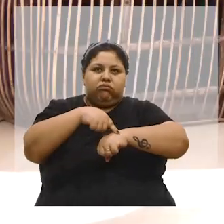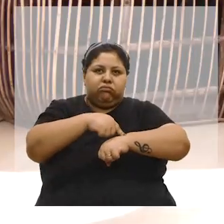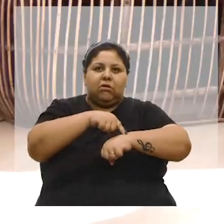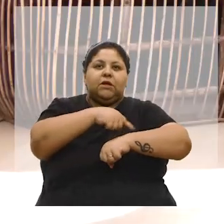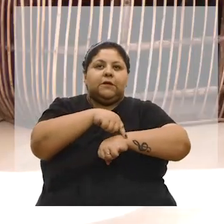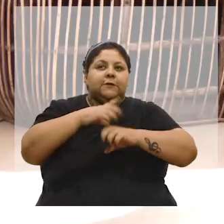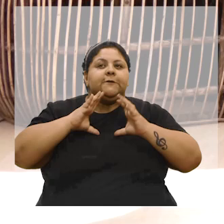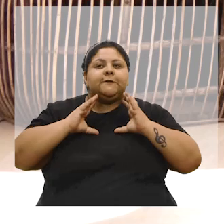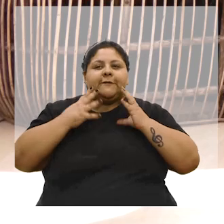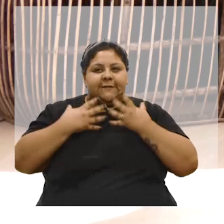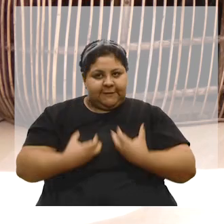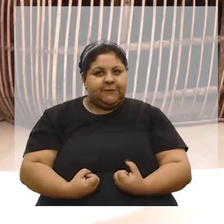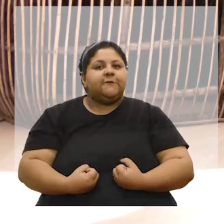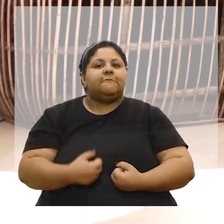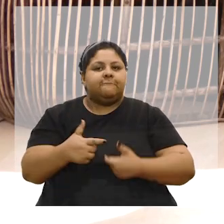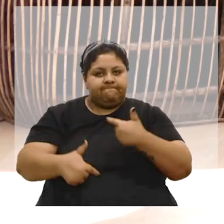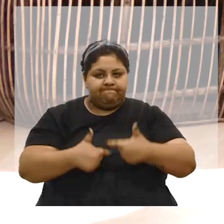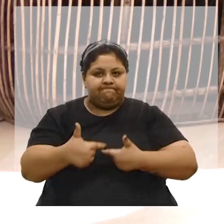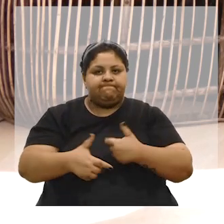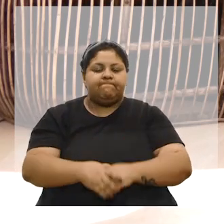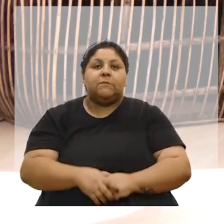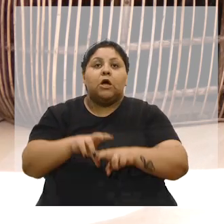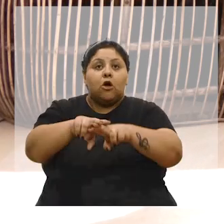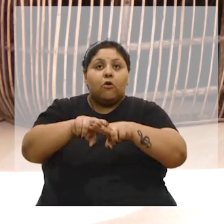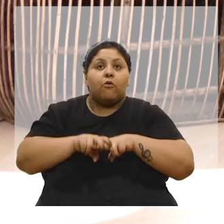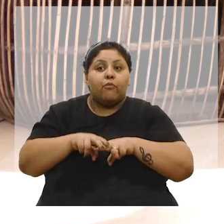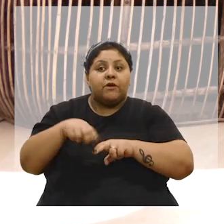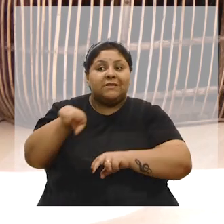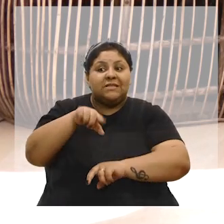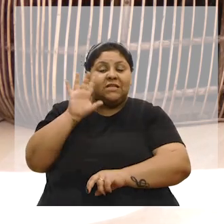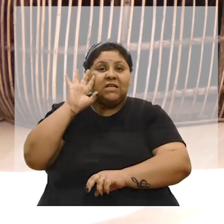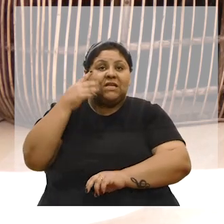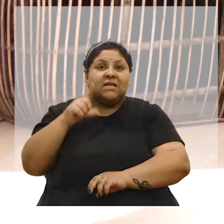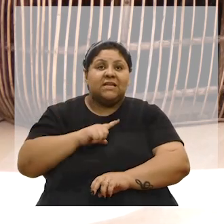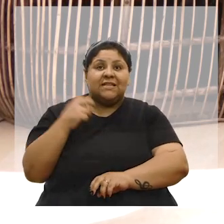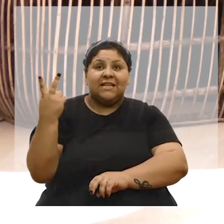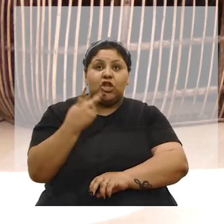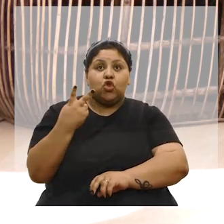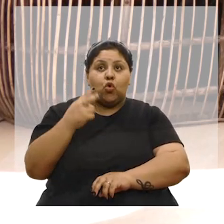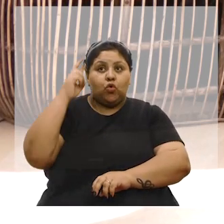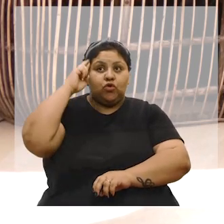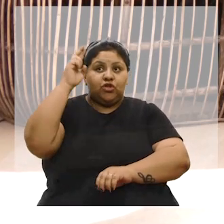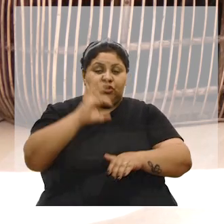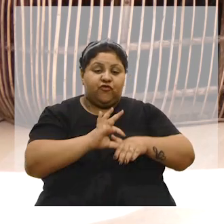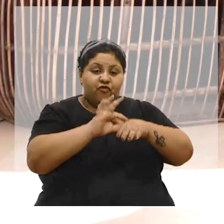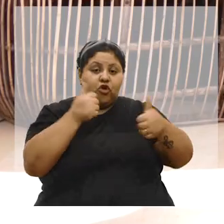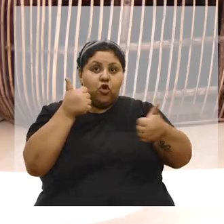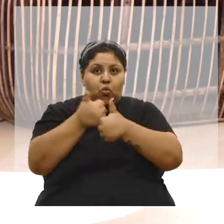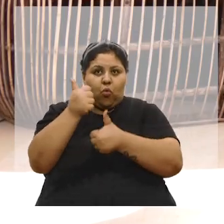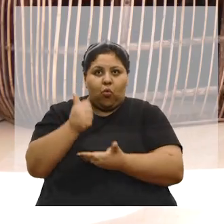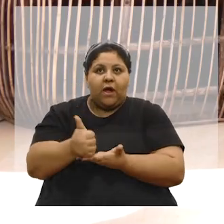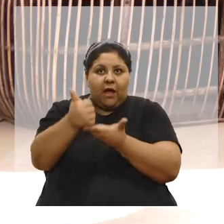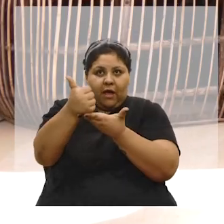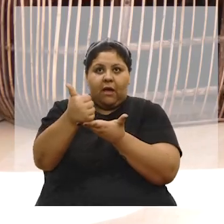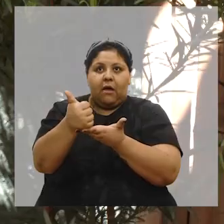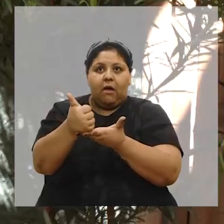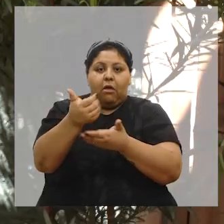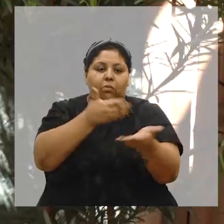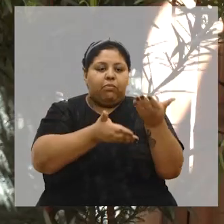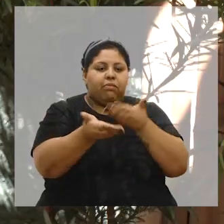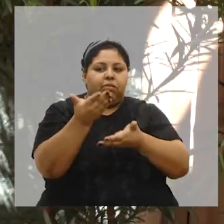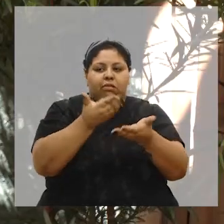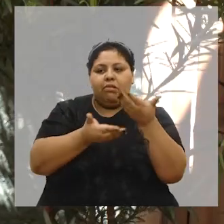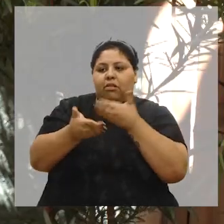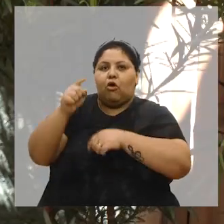né? Puxadas. É trabalho puxado. Exatamente, cozinha, por isso né? até que a gente resolveu, a gente tem 2 chefes e um auxiliar, né?